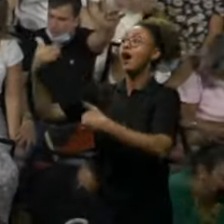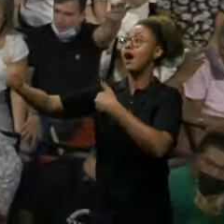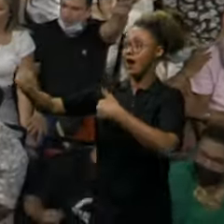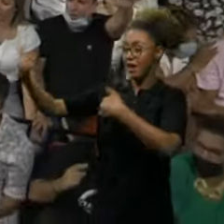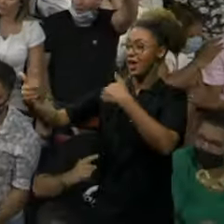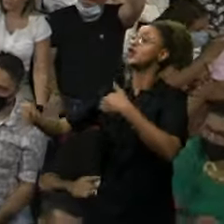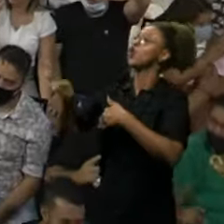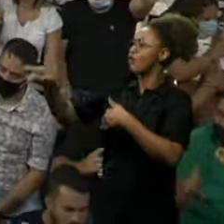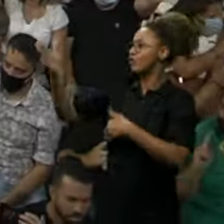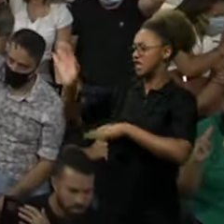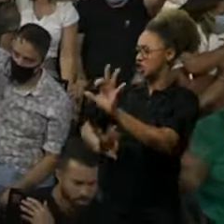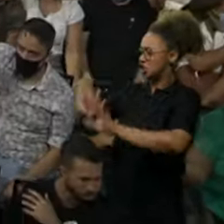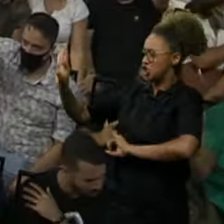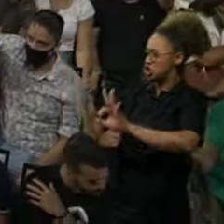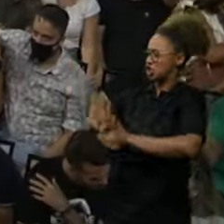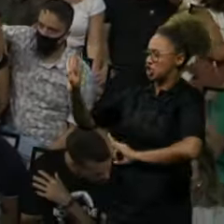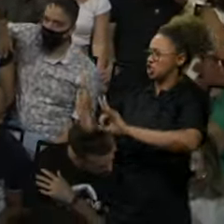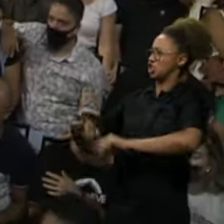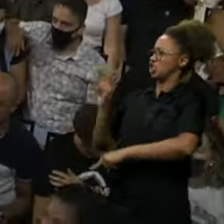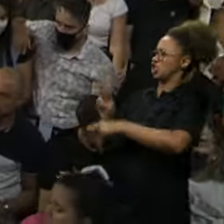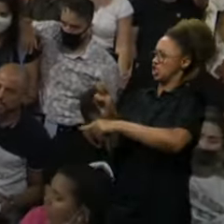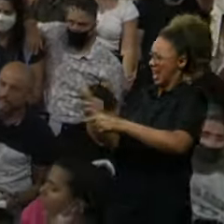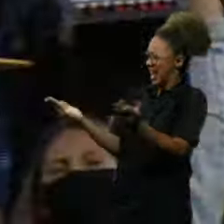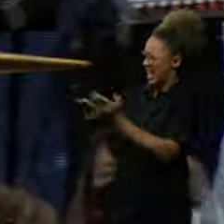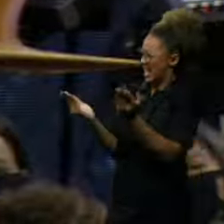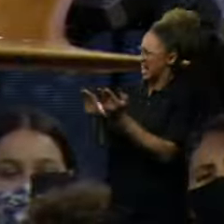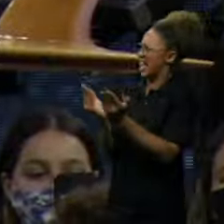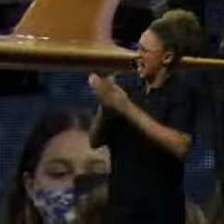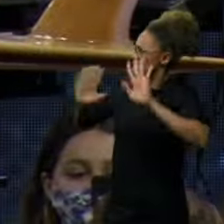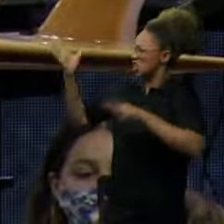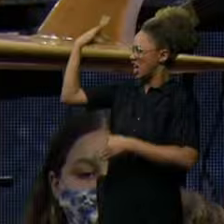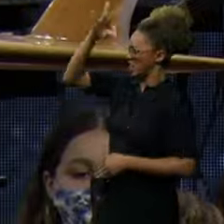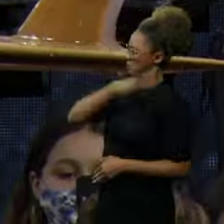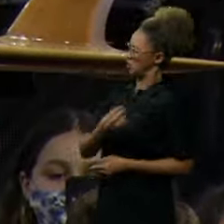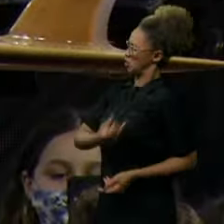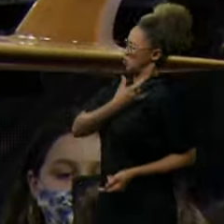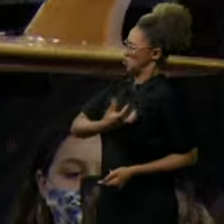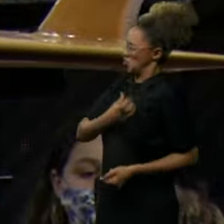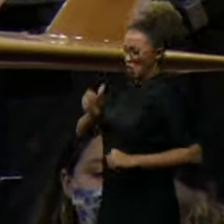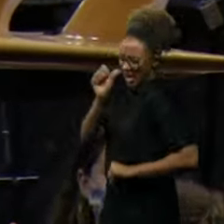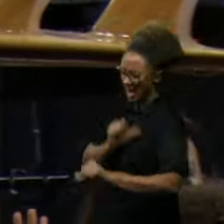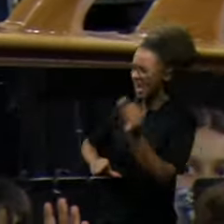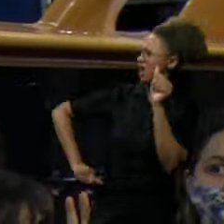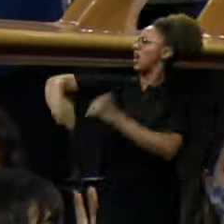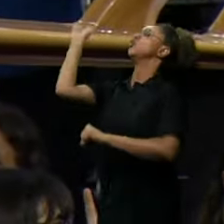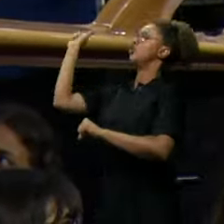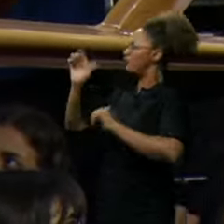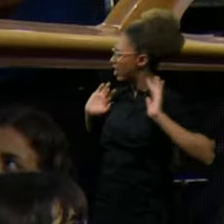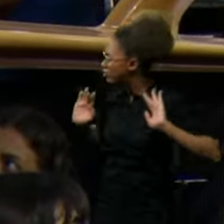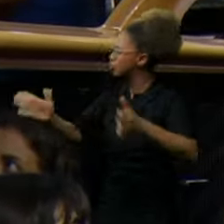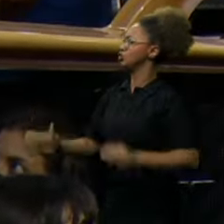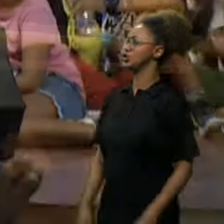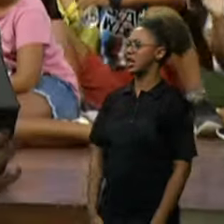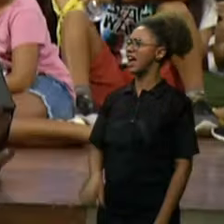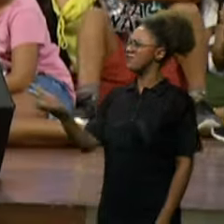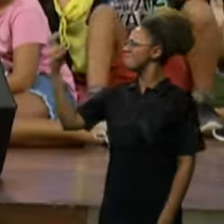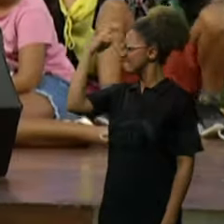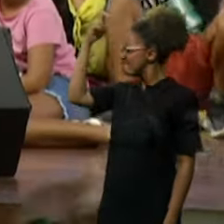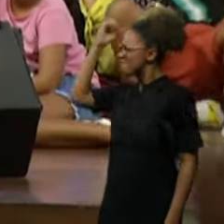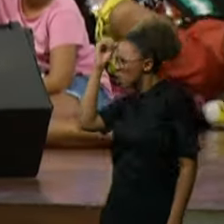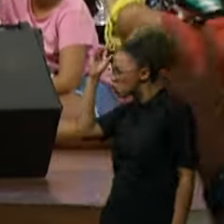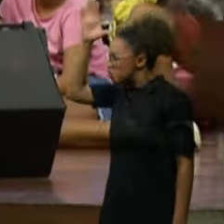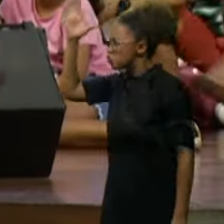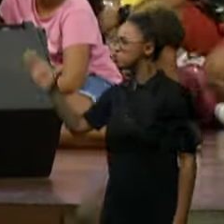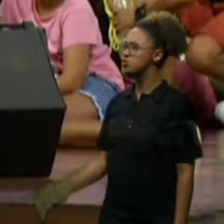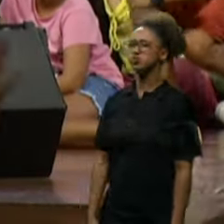você vai estar preparado como nunca crédito como no lugar privado tomando o carnaval do cabelo fica tão inteligente